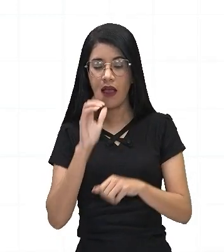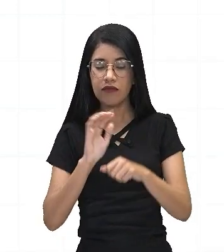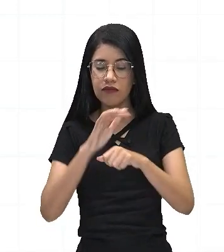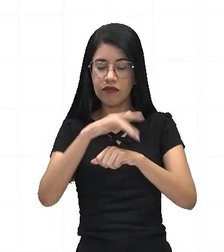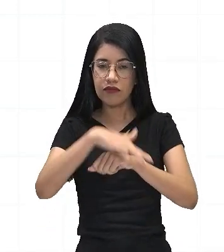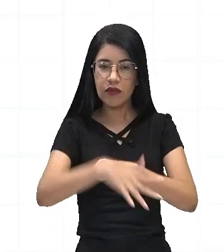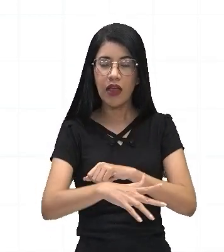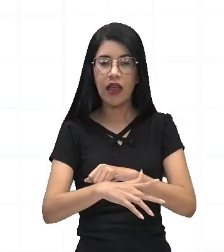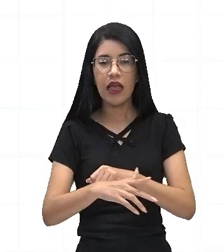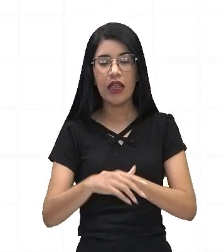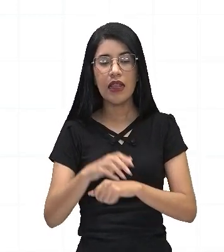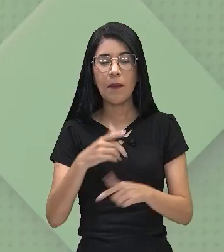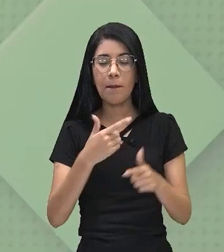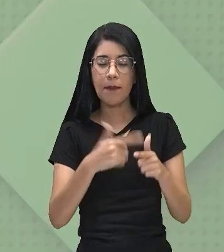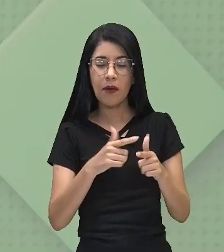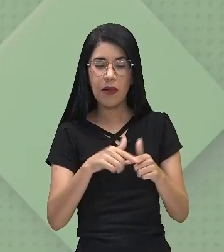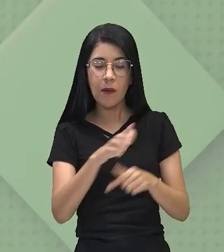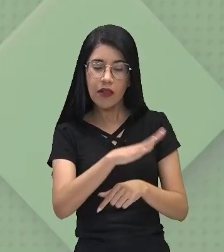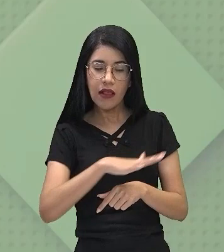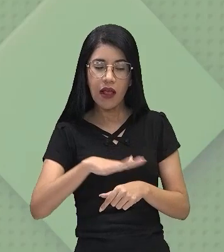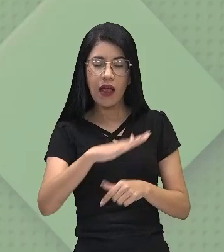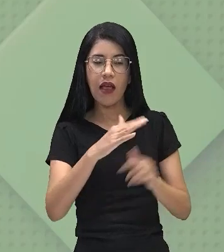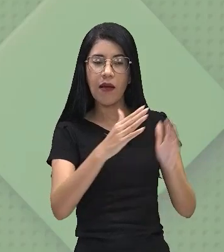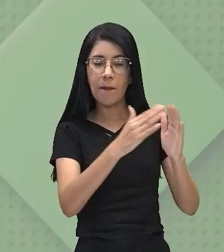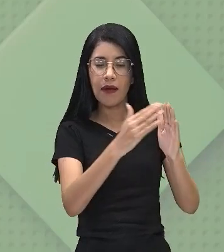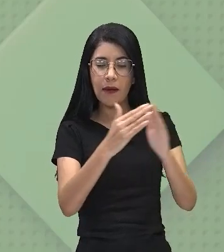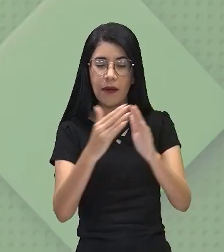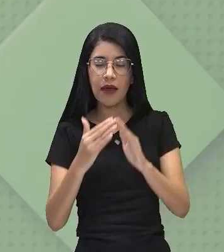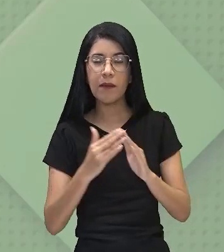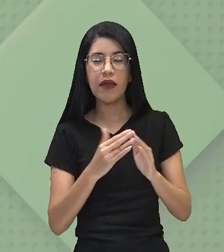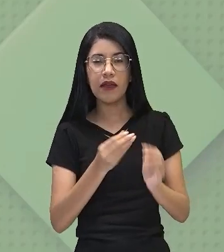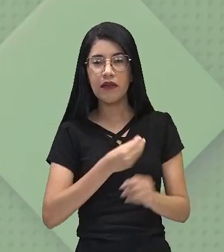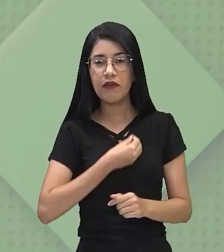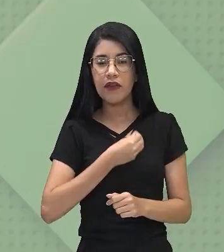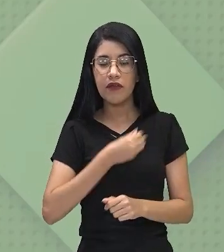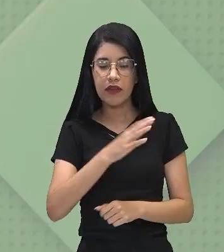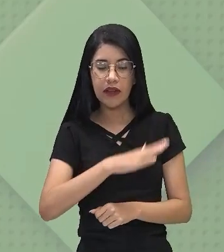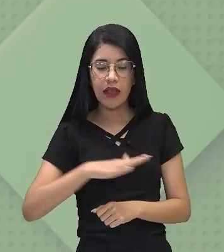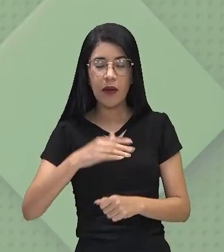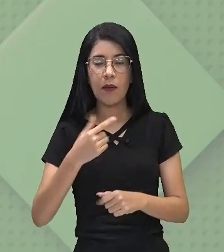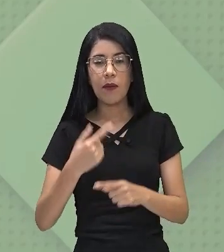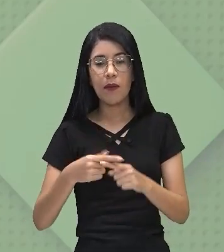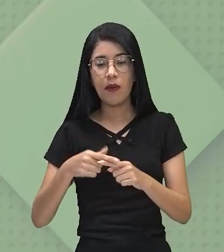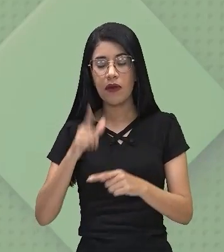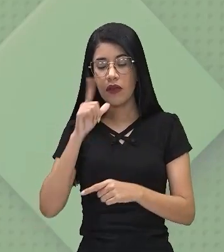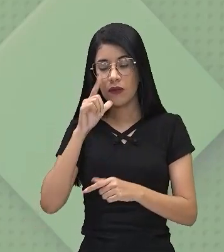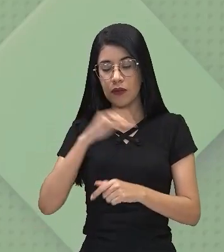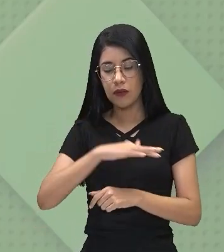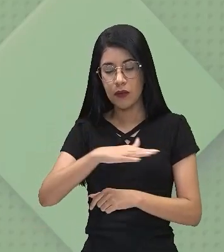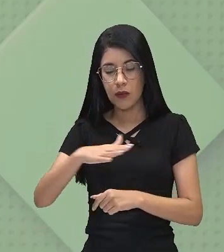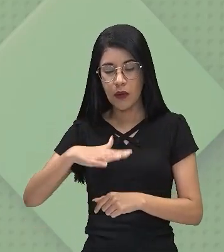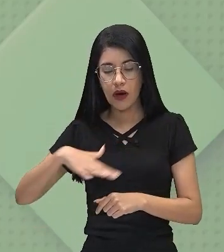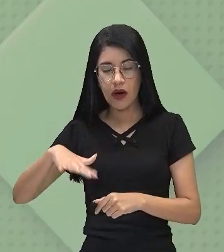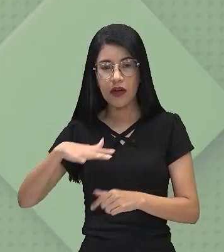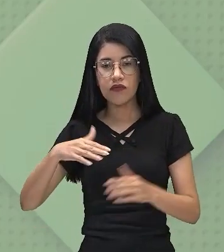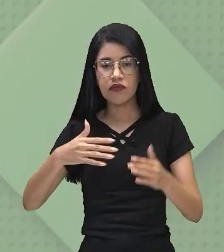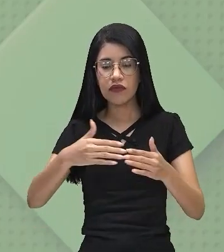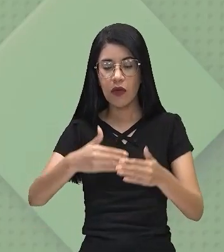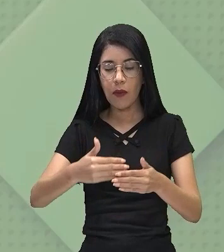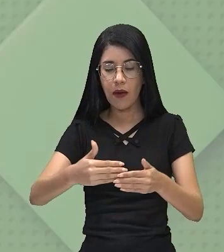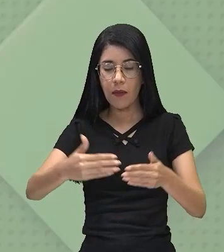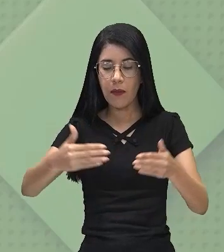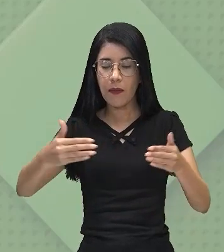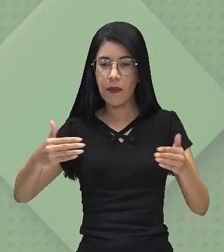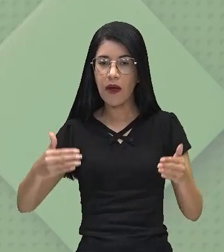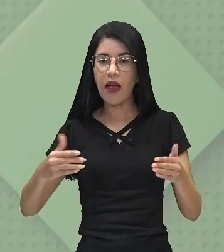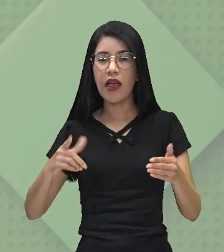aquela população envolvida ali em volta, é uma barreira, uma barragem que vai ser construída num rio, então tem seres vivos ali, os peixes, por exemplo,